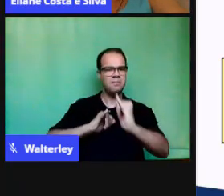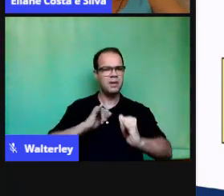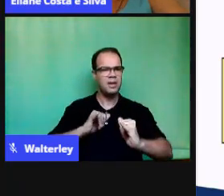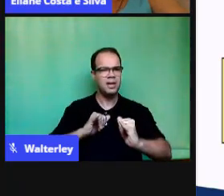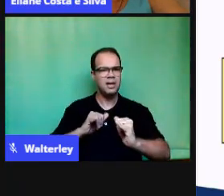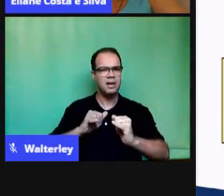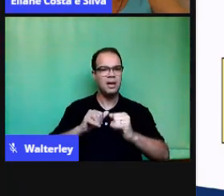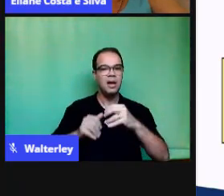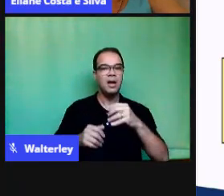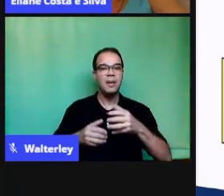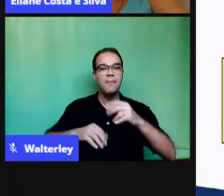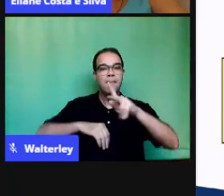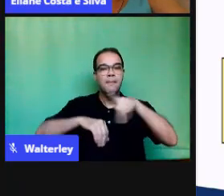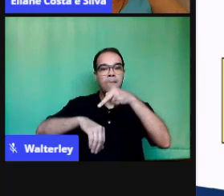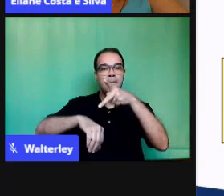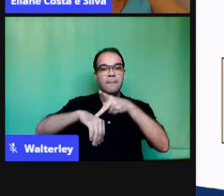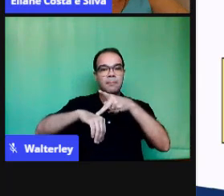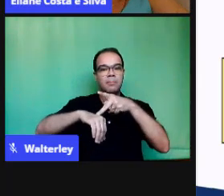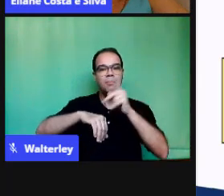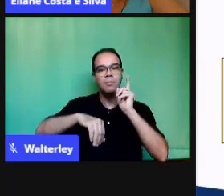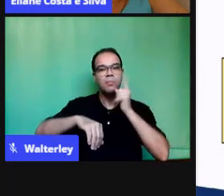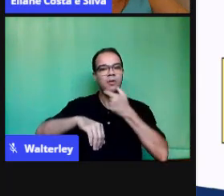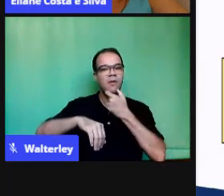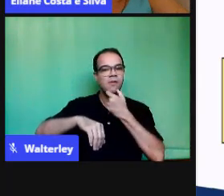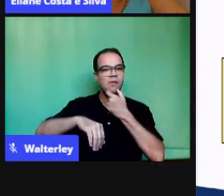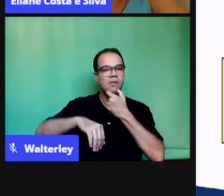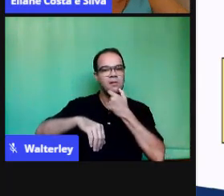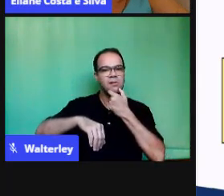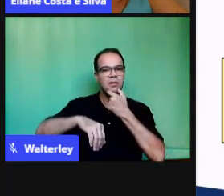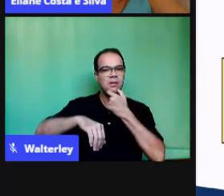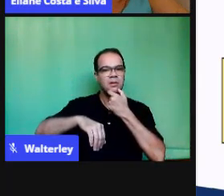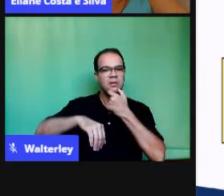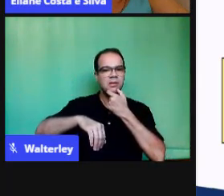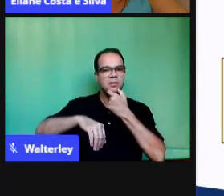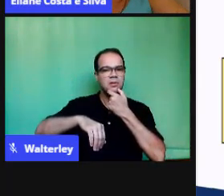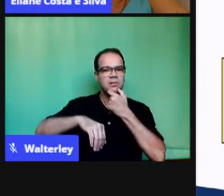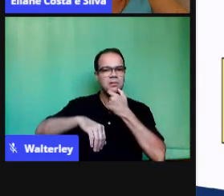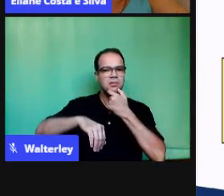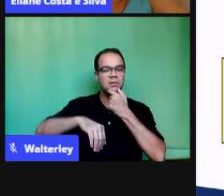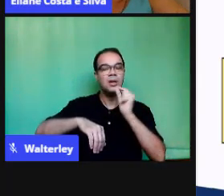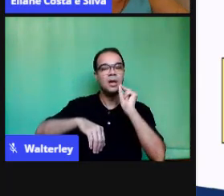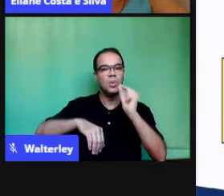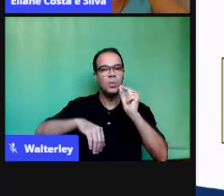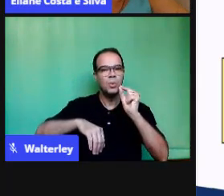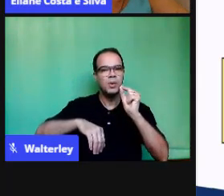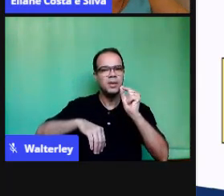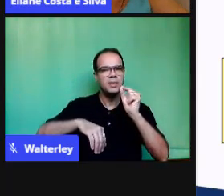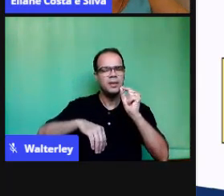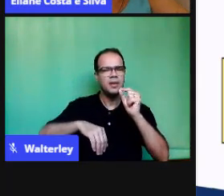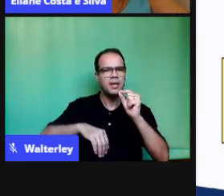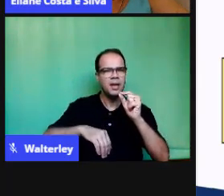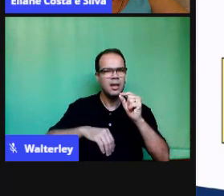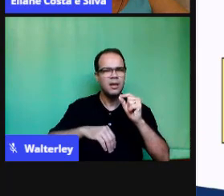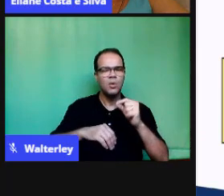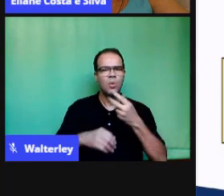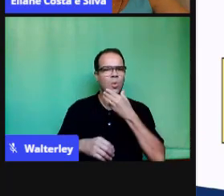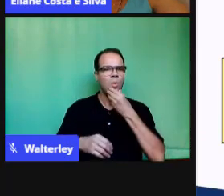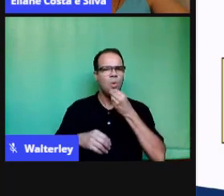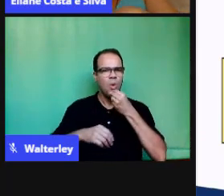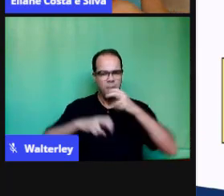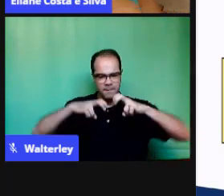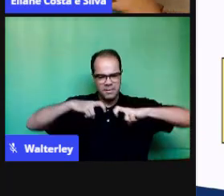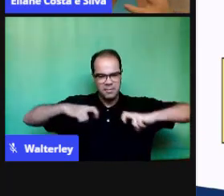chamada Comissão de Bramble, que levou o nome do parlamentar que presidia essa comissão,